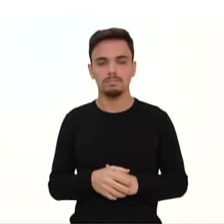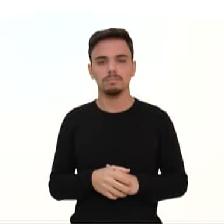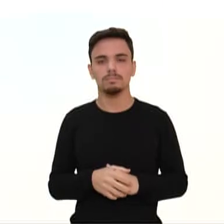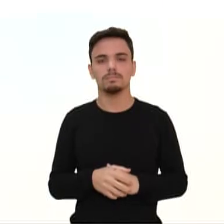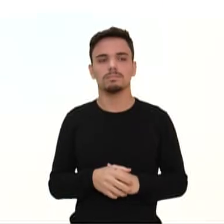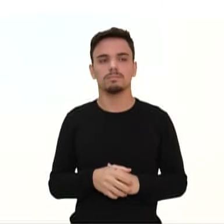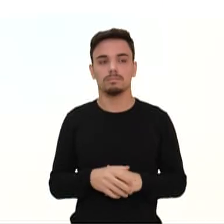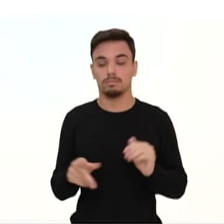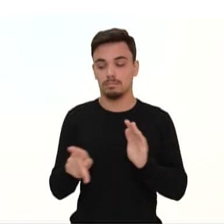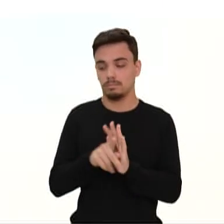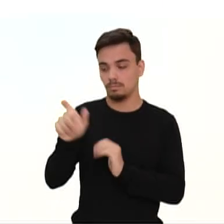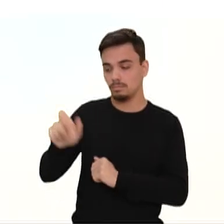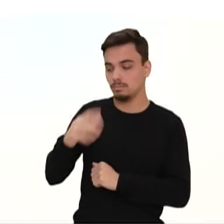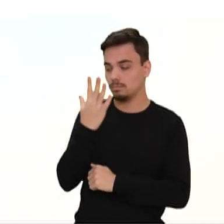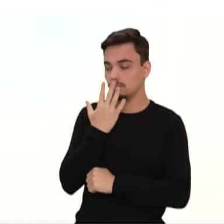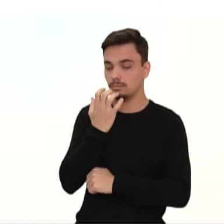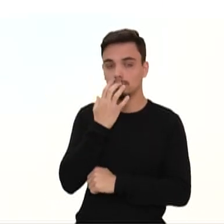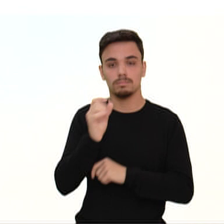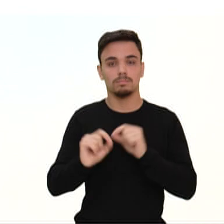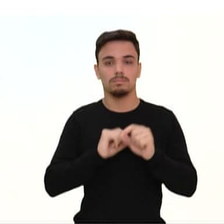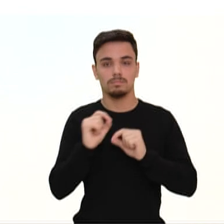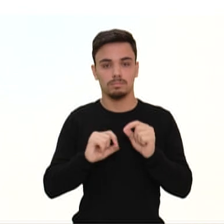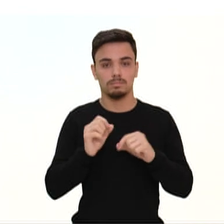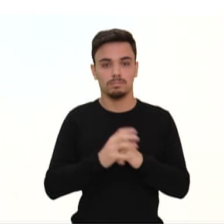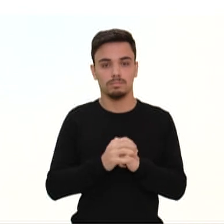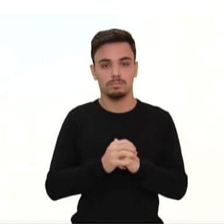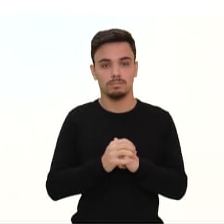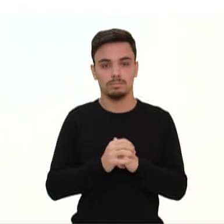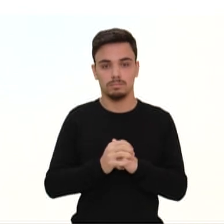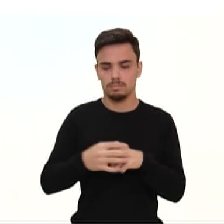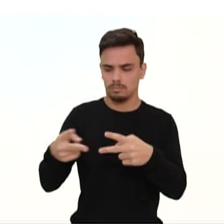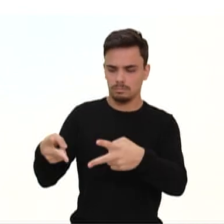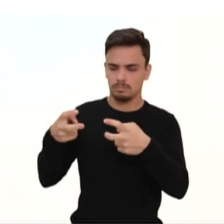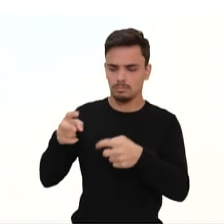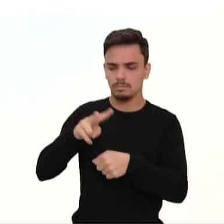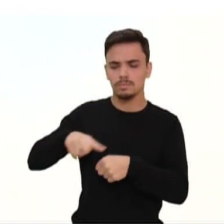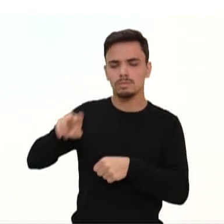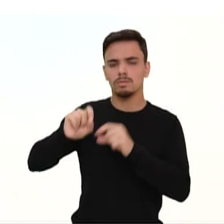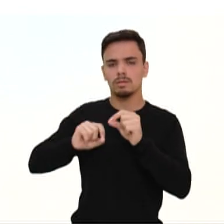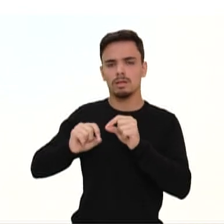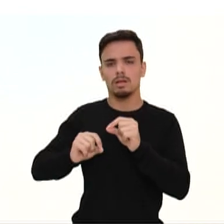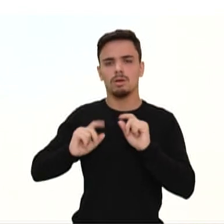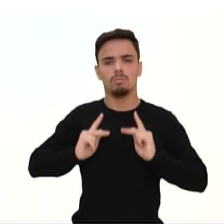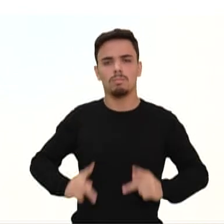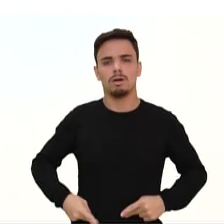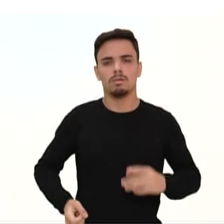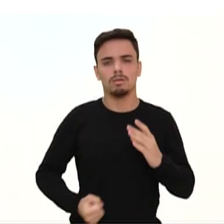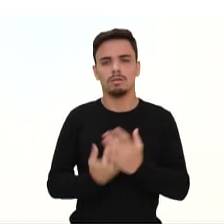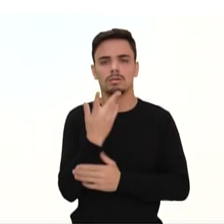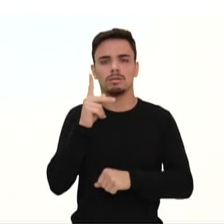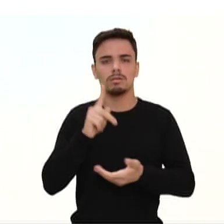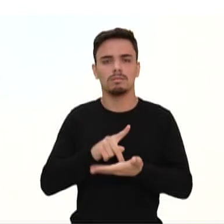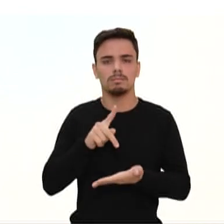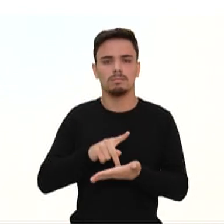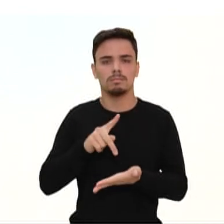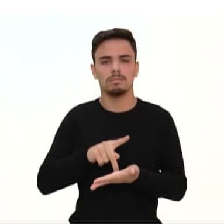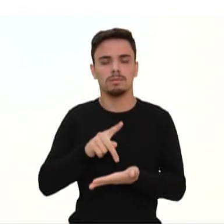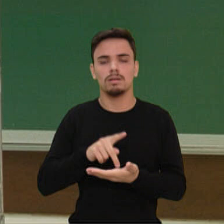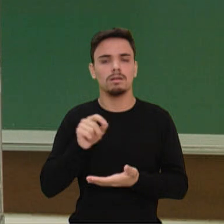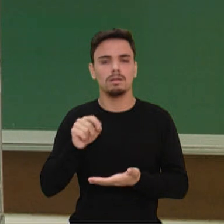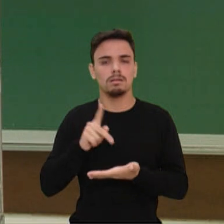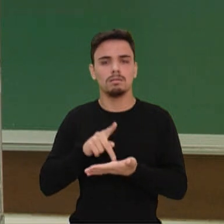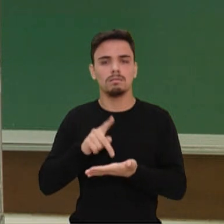Então, para Nietzsche, na visão dele, o ser humano cria a verdade. Mas daí, com Sócrates, essa verdade